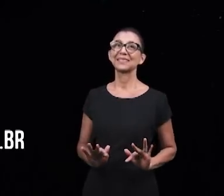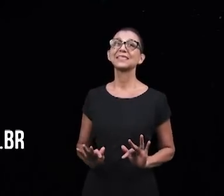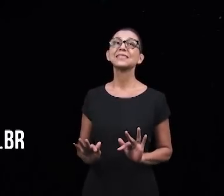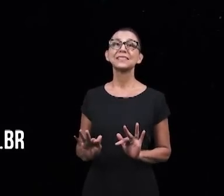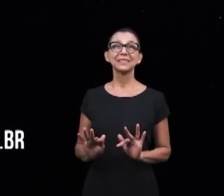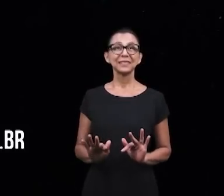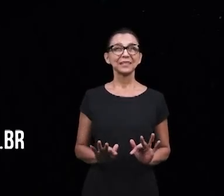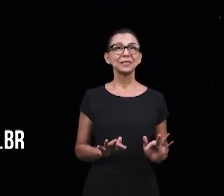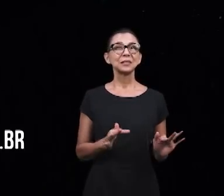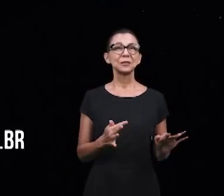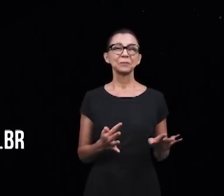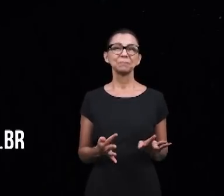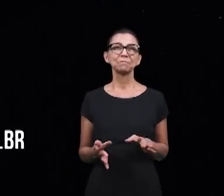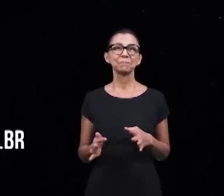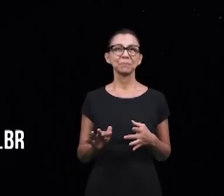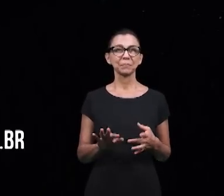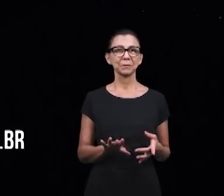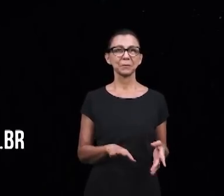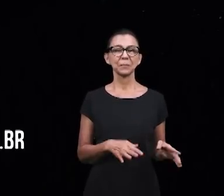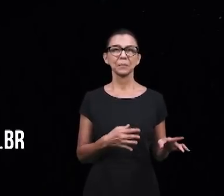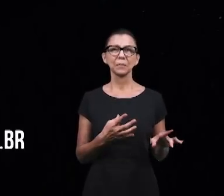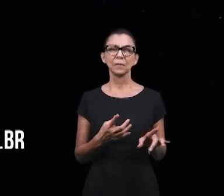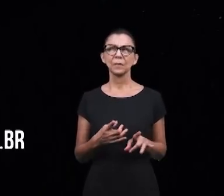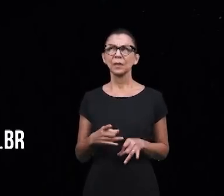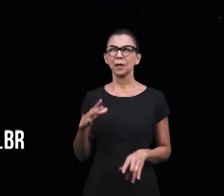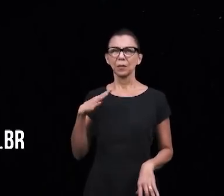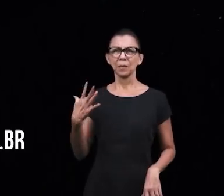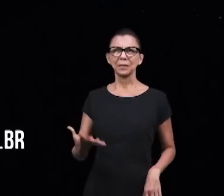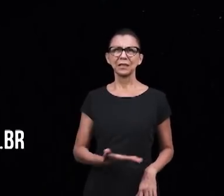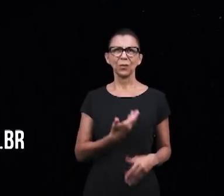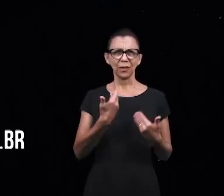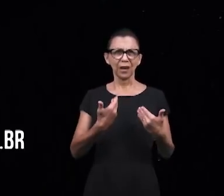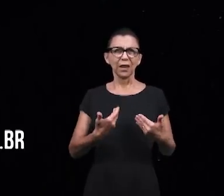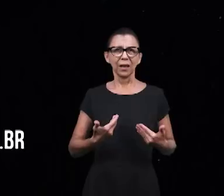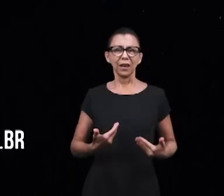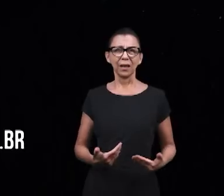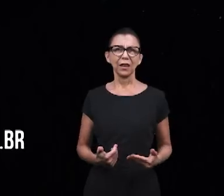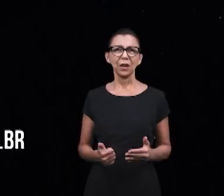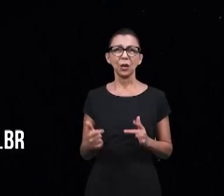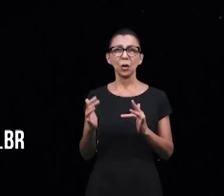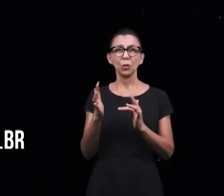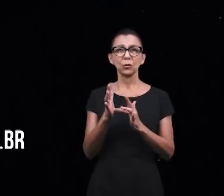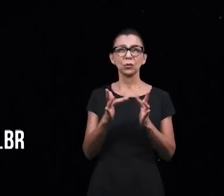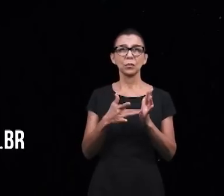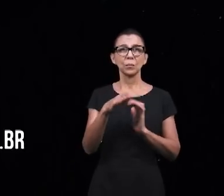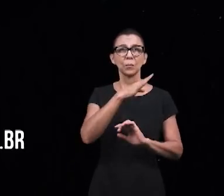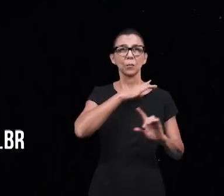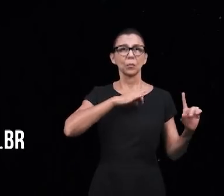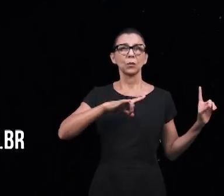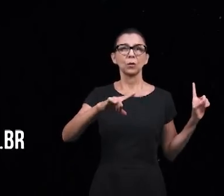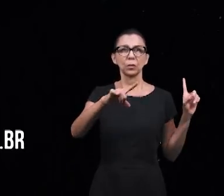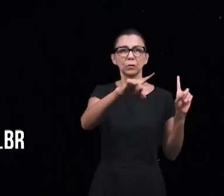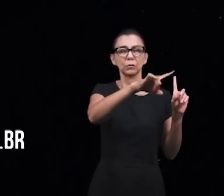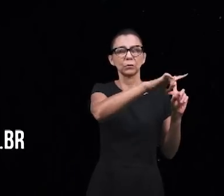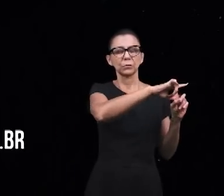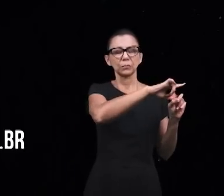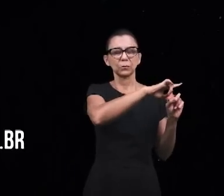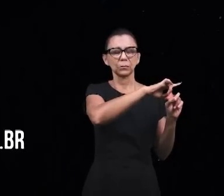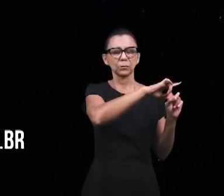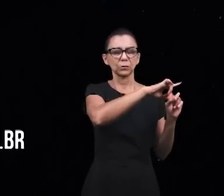feliz. Pra me encontrar, perdeu sua vida,